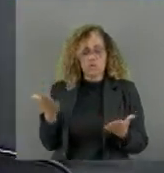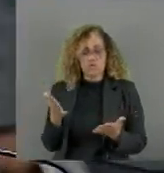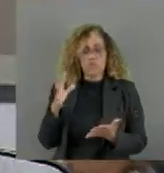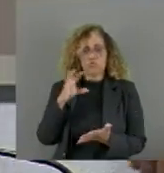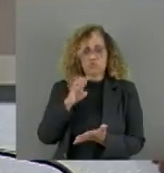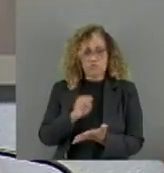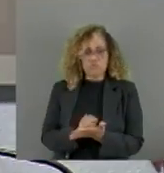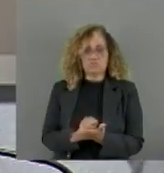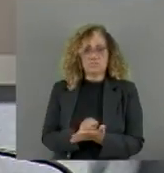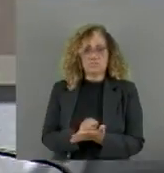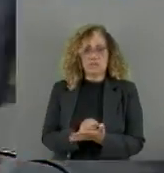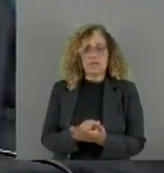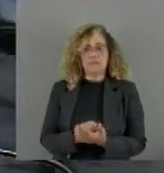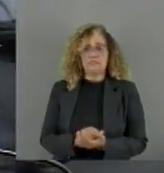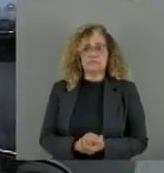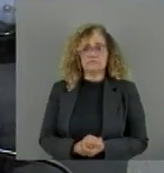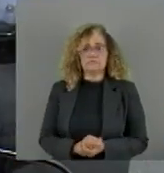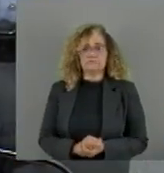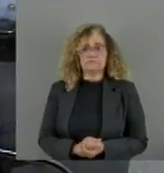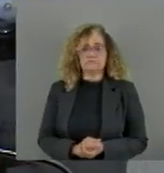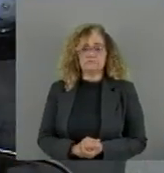registradas e